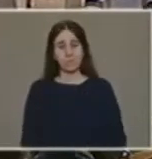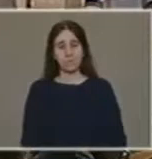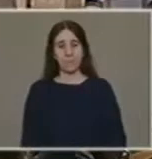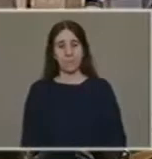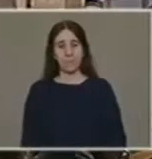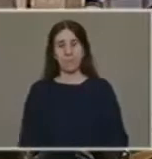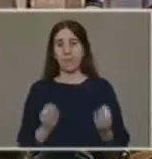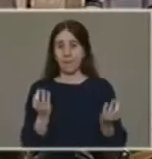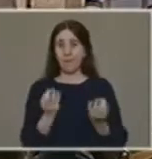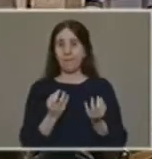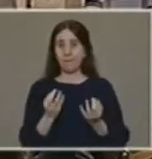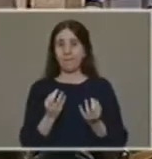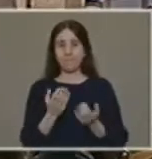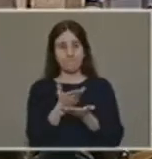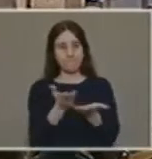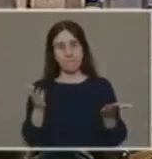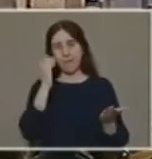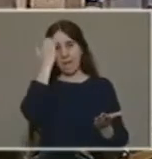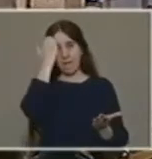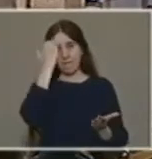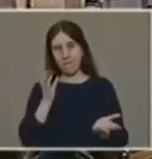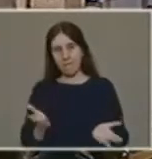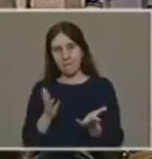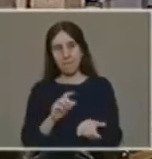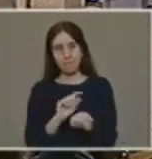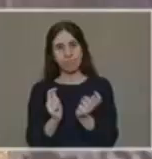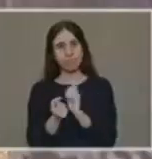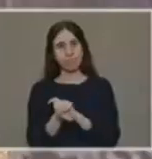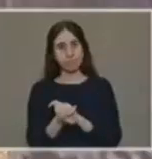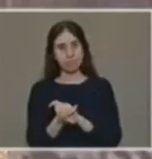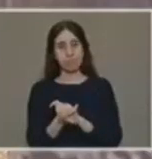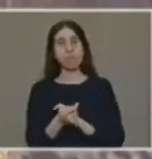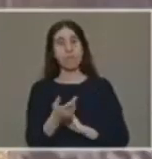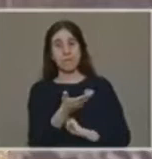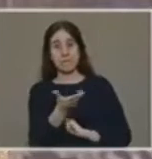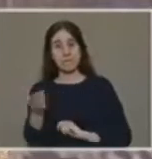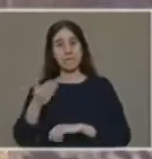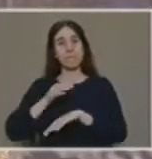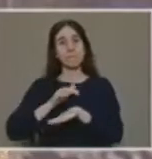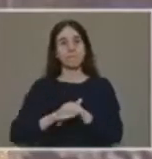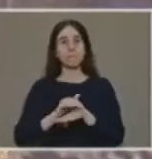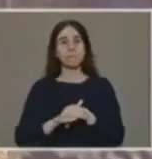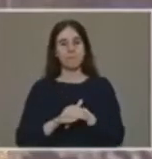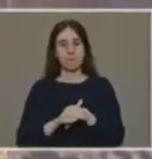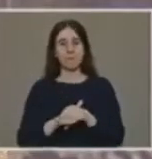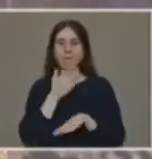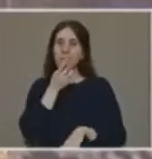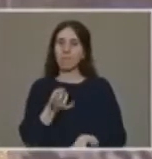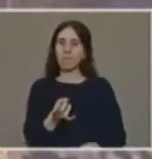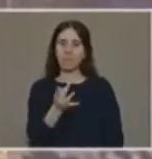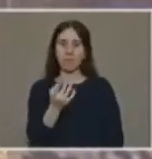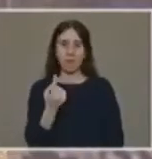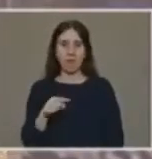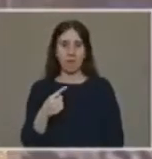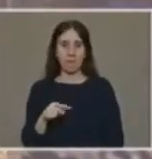Portanto, arrependei-vos e convertei-vos, para que os vossos pecados sejam perdoados.